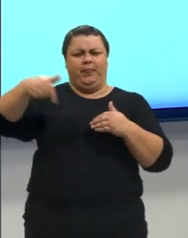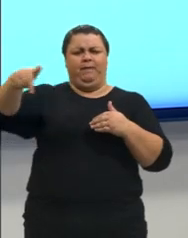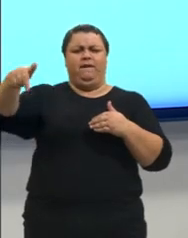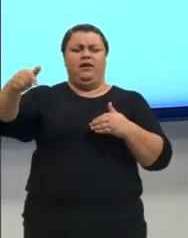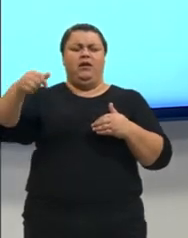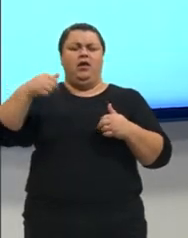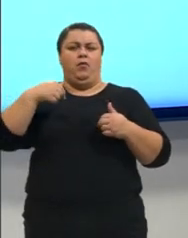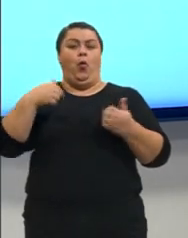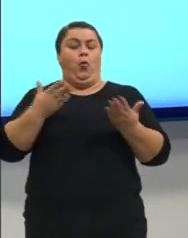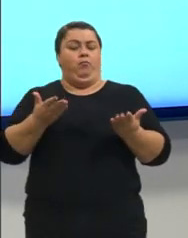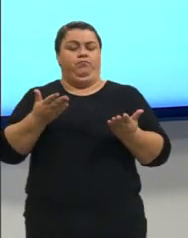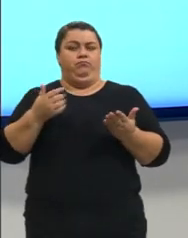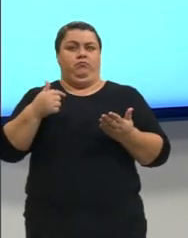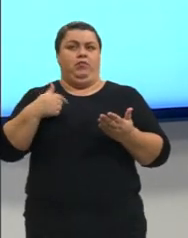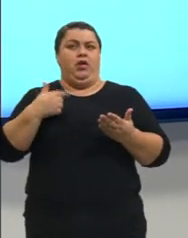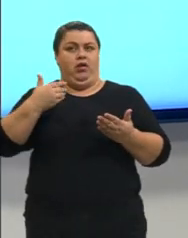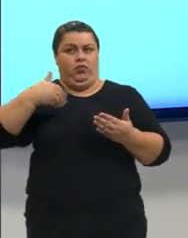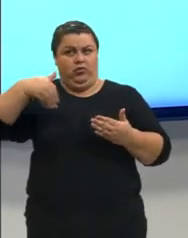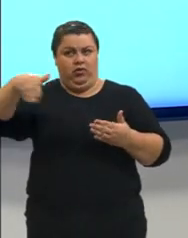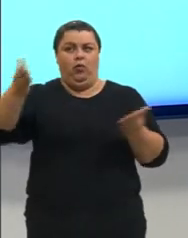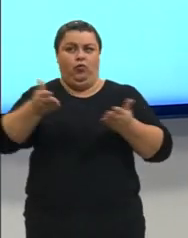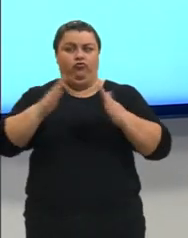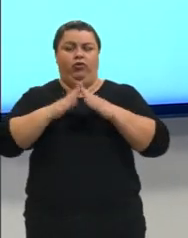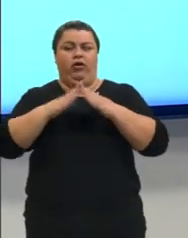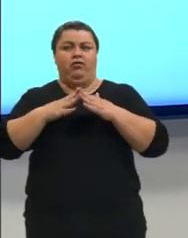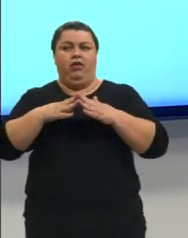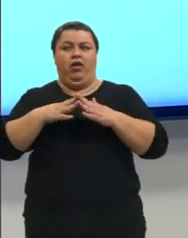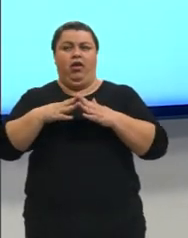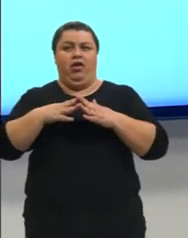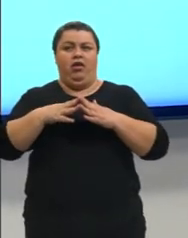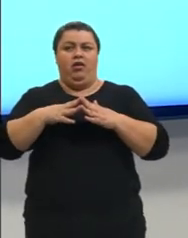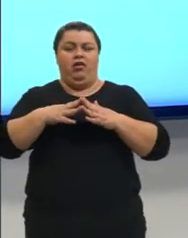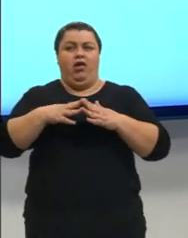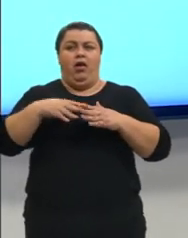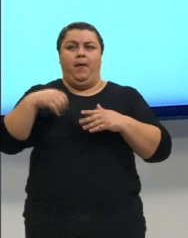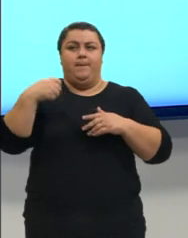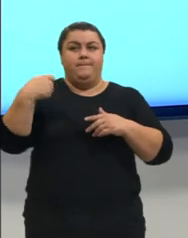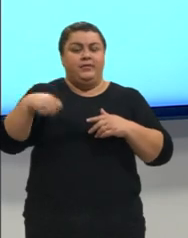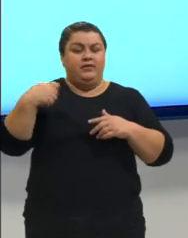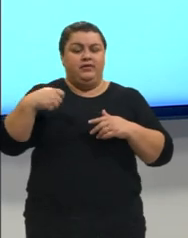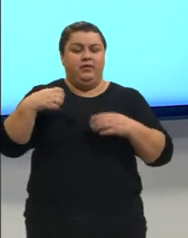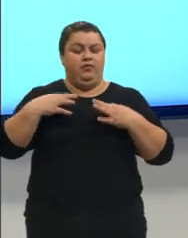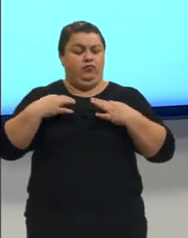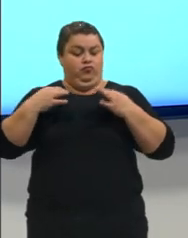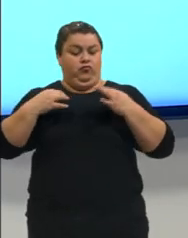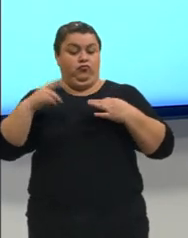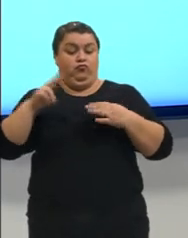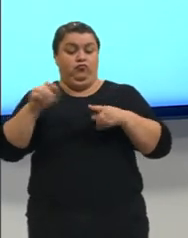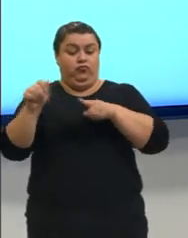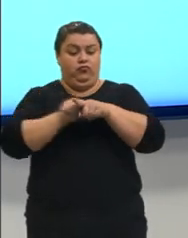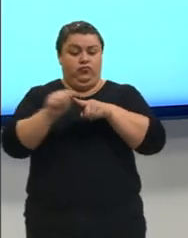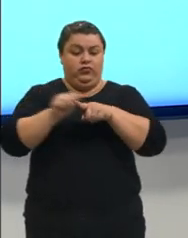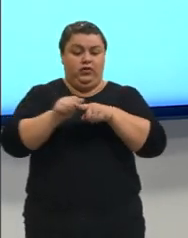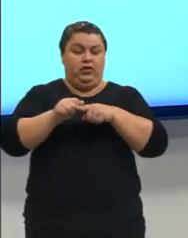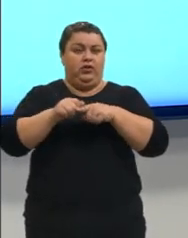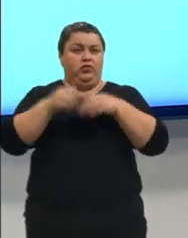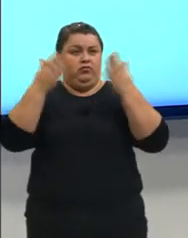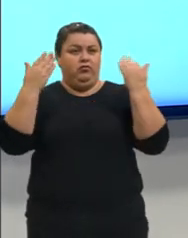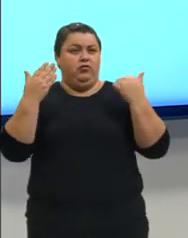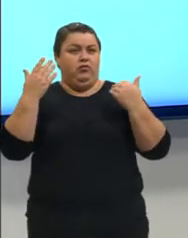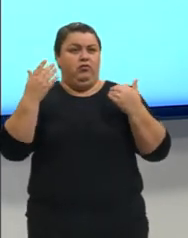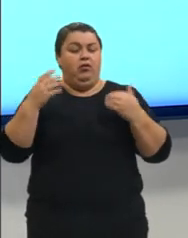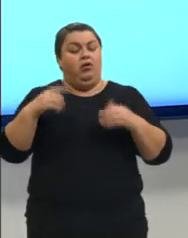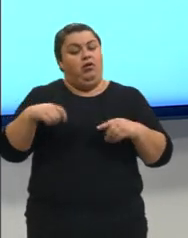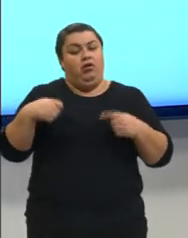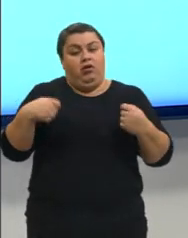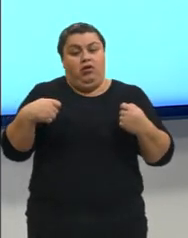essencial que eu viesse com uma camiseta uma calça e um tênis há mais ou algum sapato no pé é